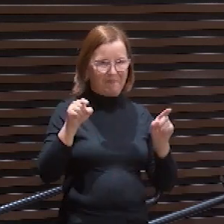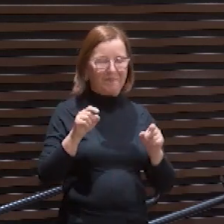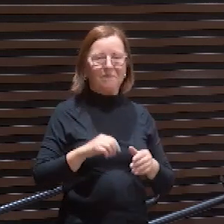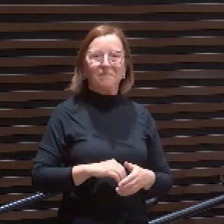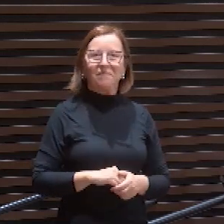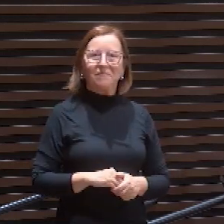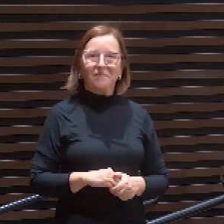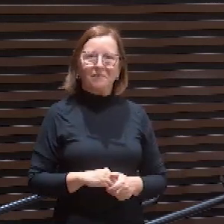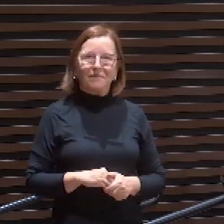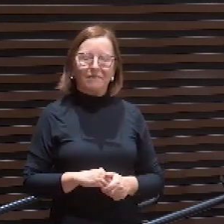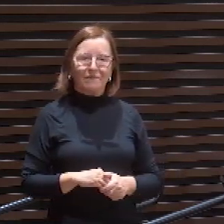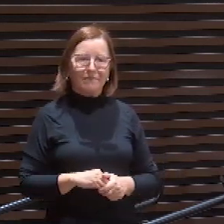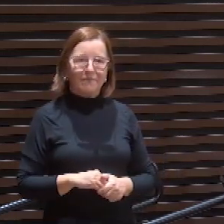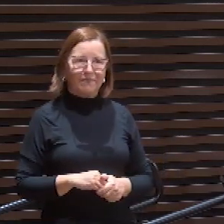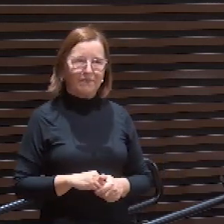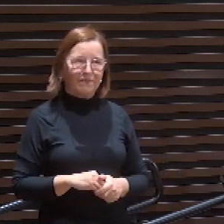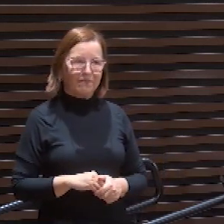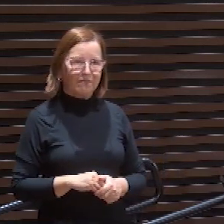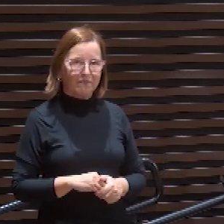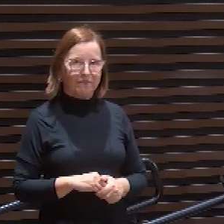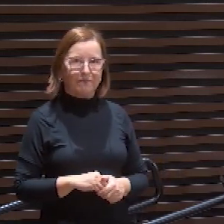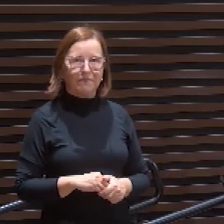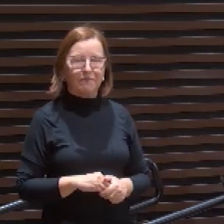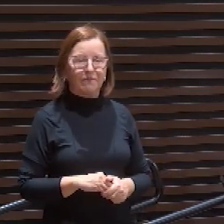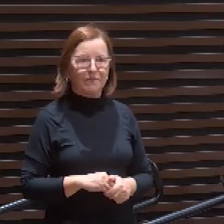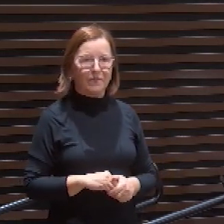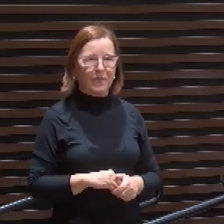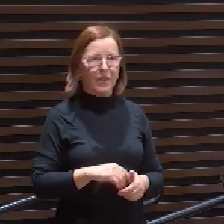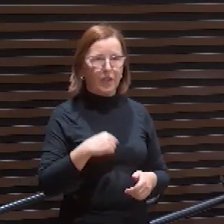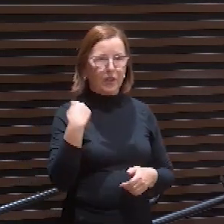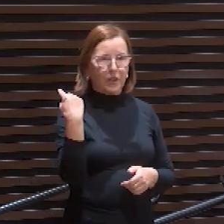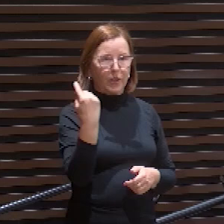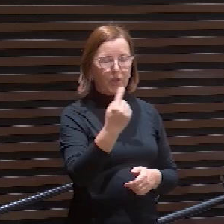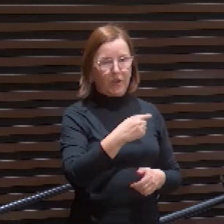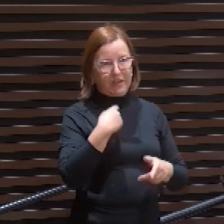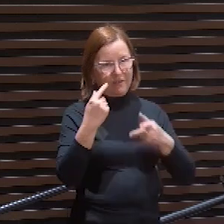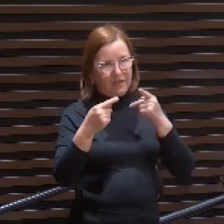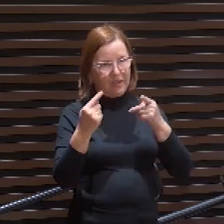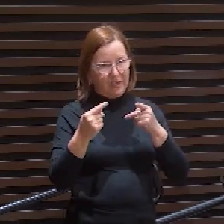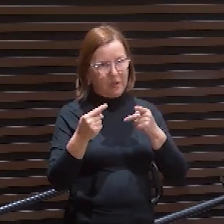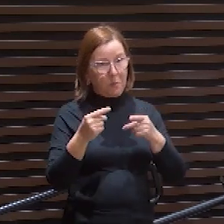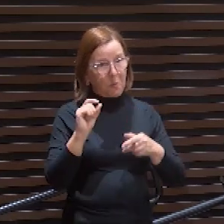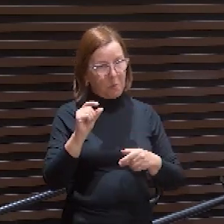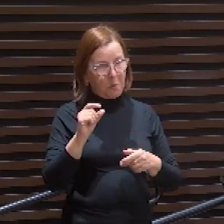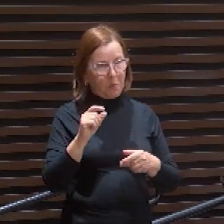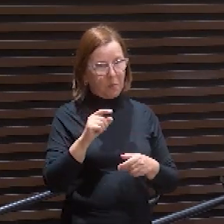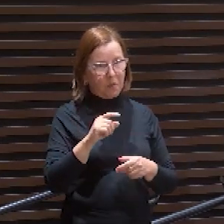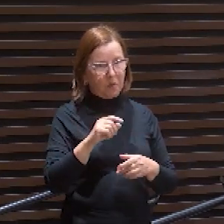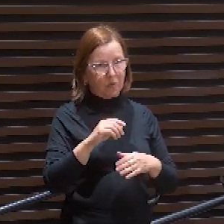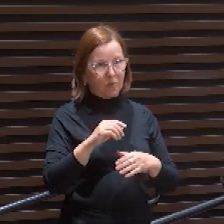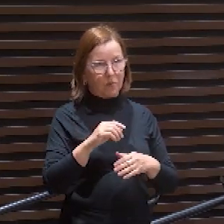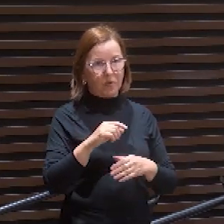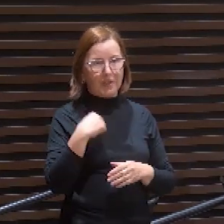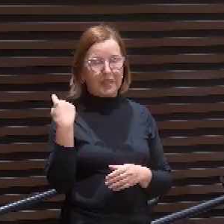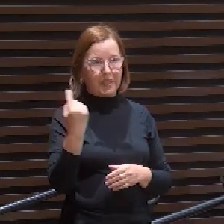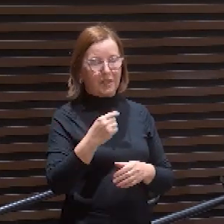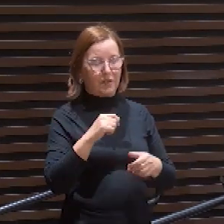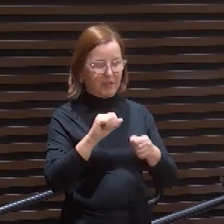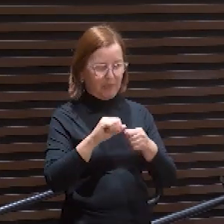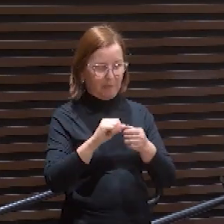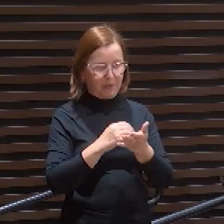Nós temos falado pouco aqui sobre a nossa participação